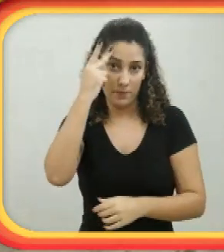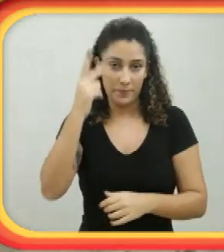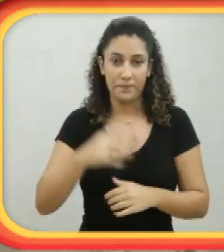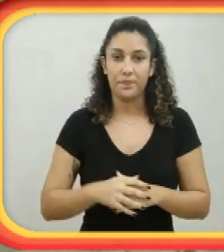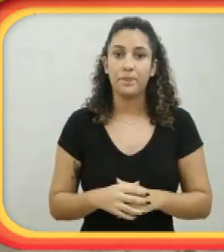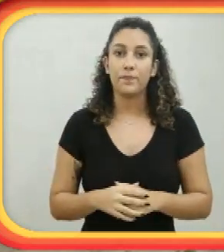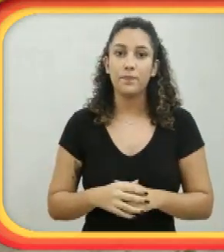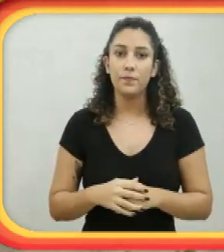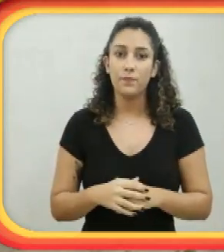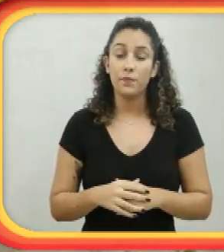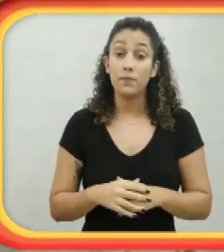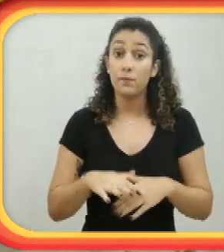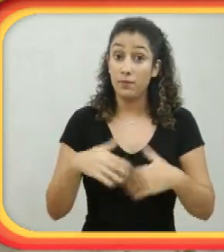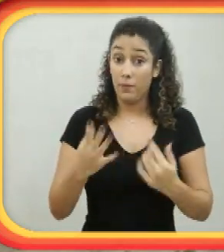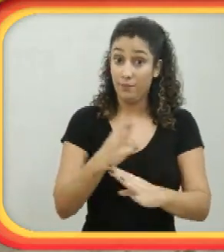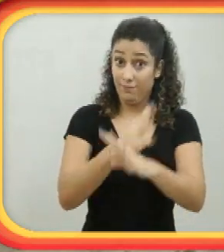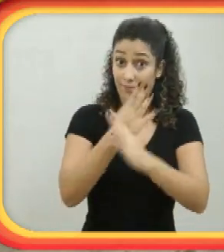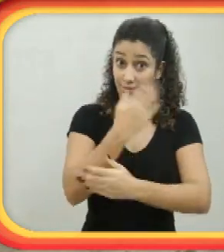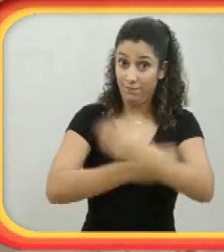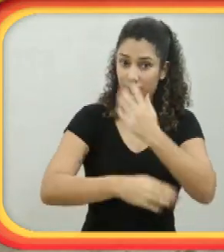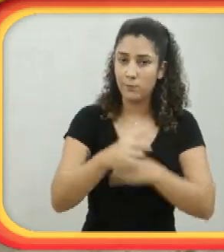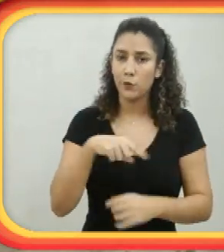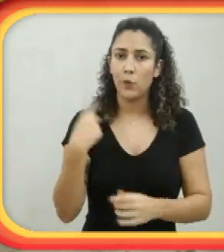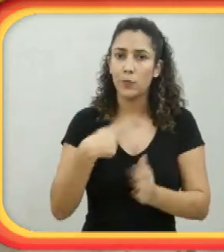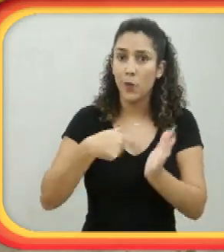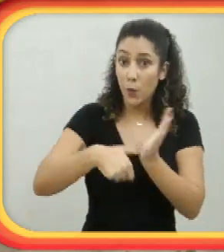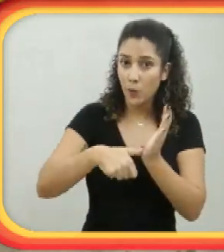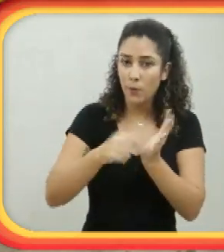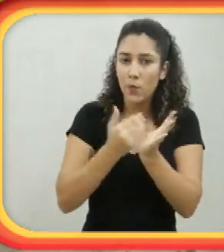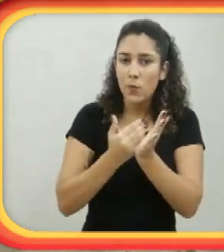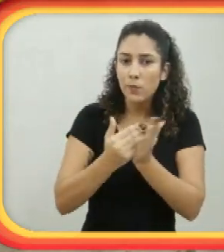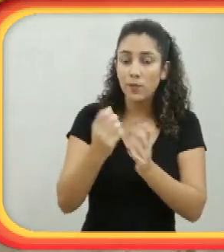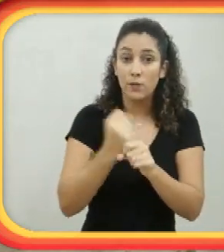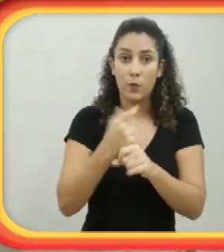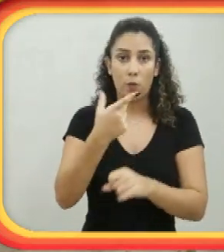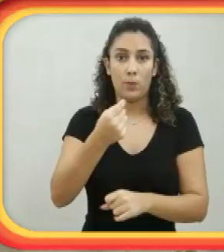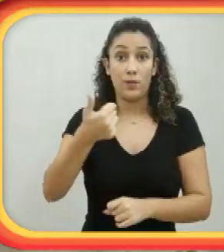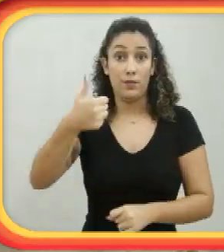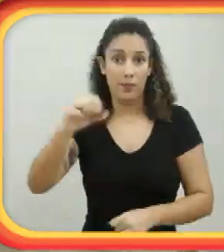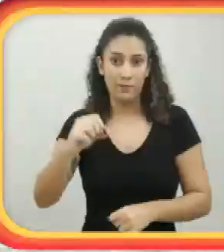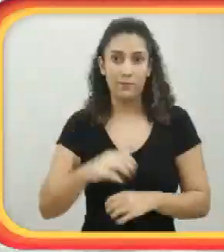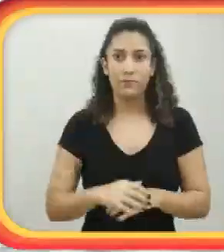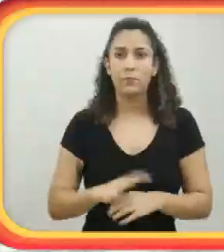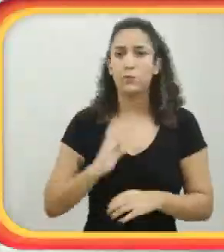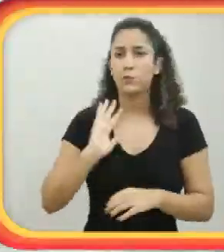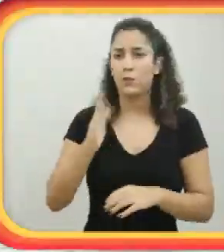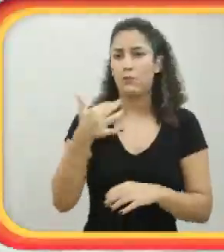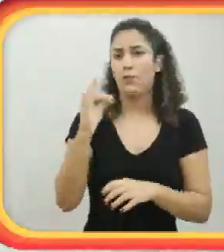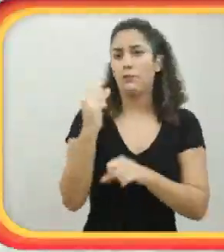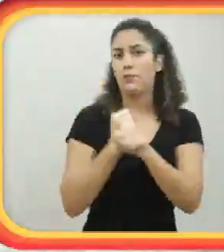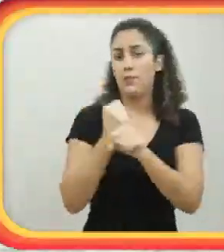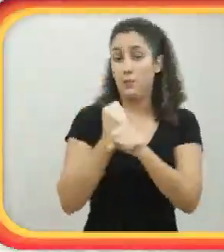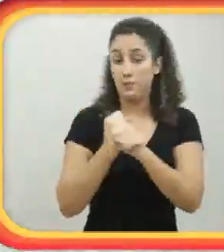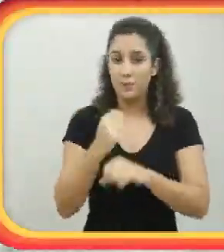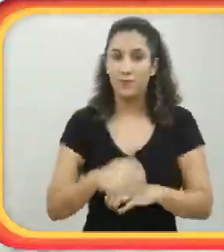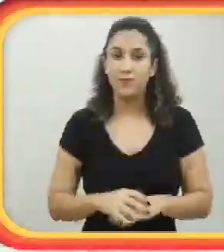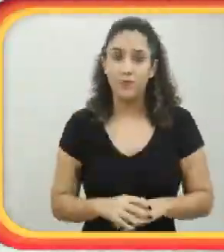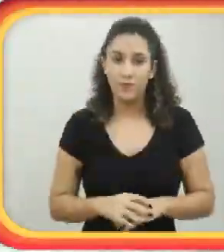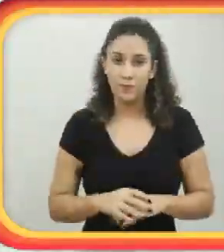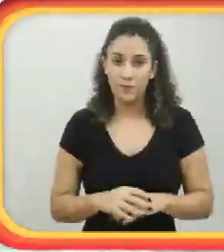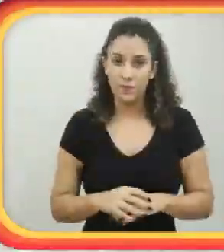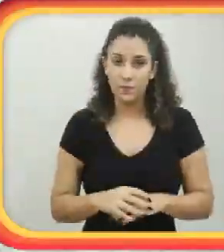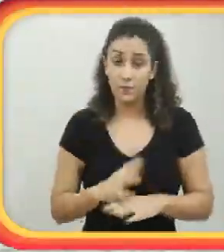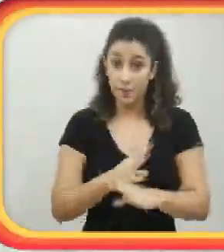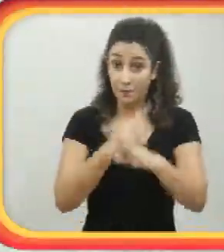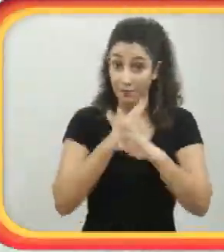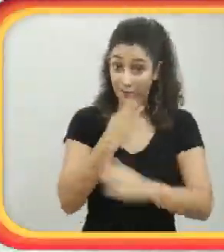enfim. E a paracanoagem no nosso clube começou em 2010, já faz quase 10 anos, faz mais de 10 anos. Paracanoagem, a canoagem, o